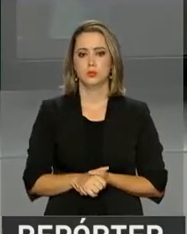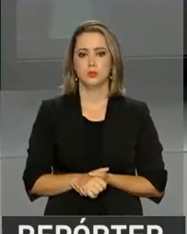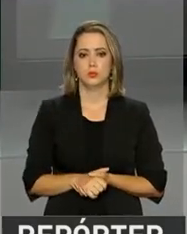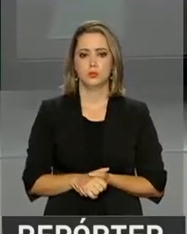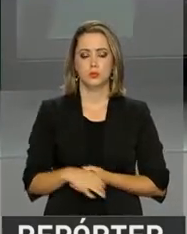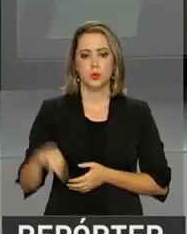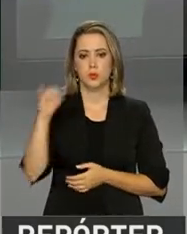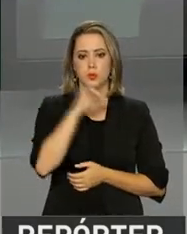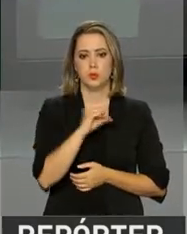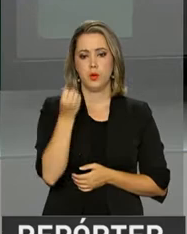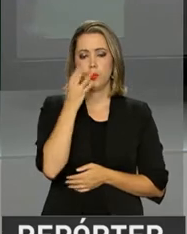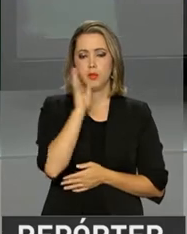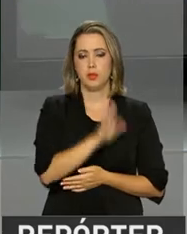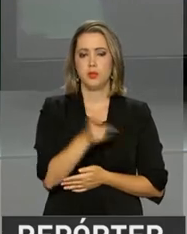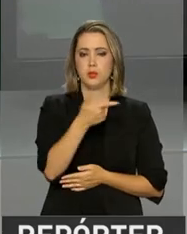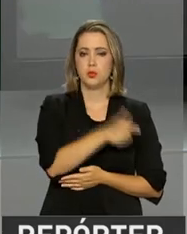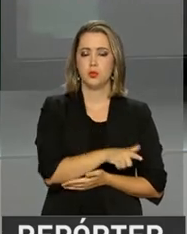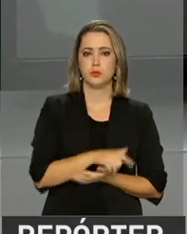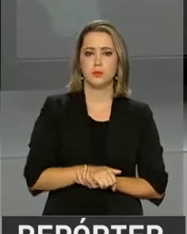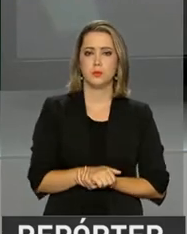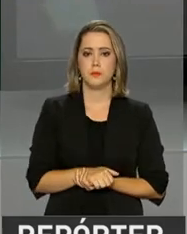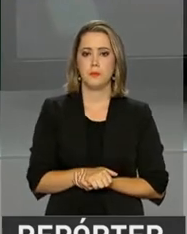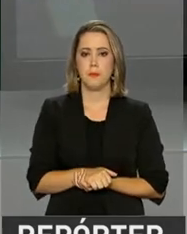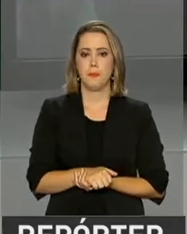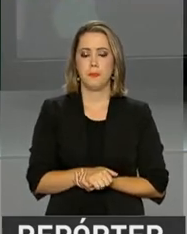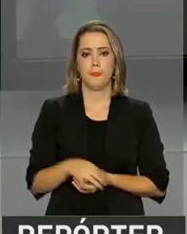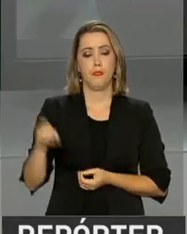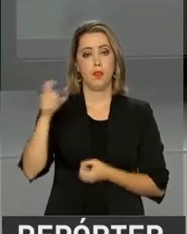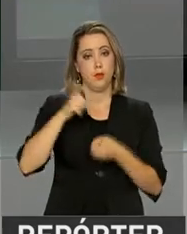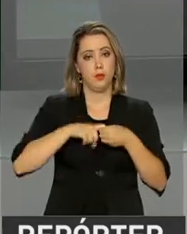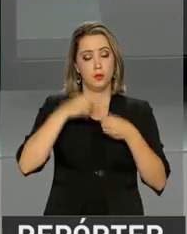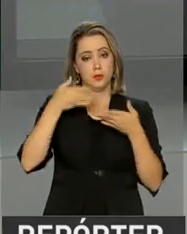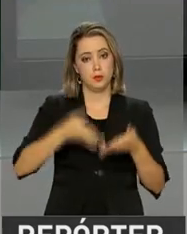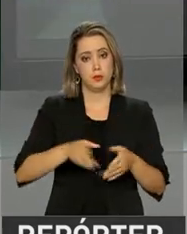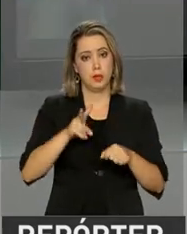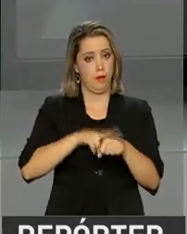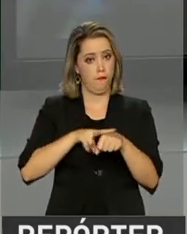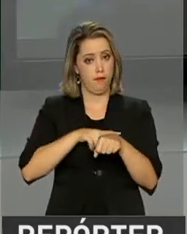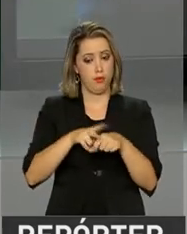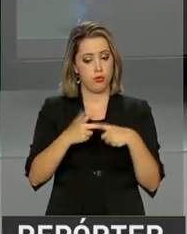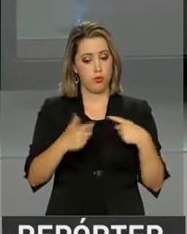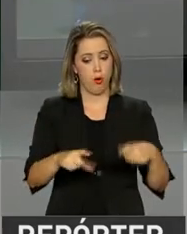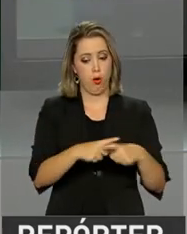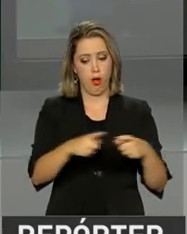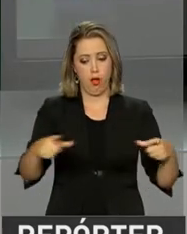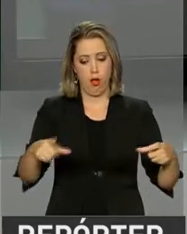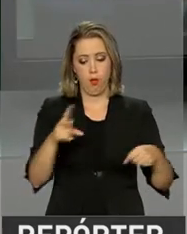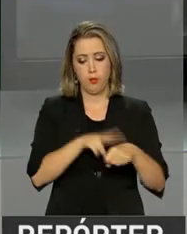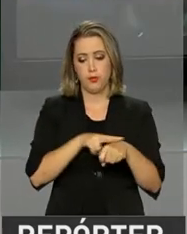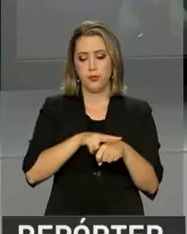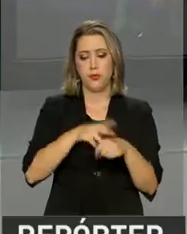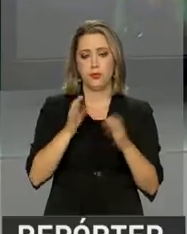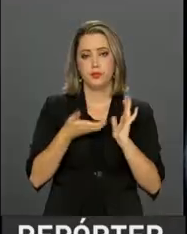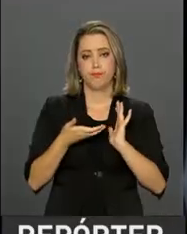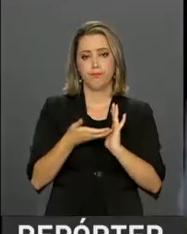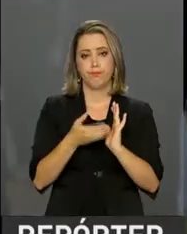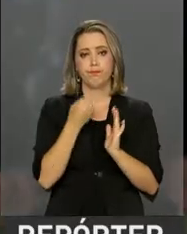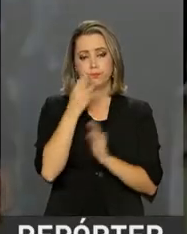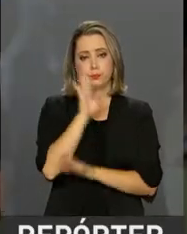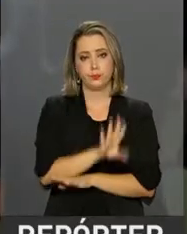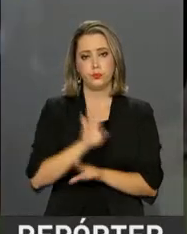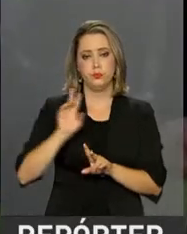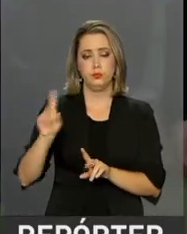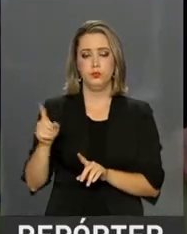deputados olá paulo boa tarde mais uma vez votamos aqui salão verde da câmara boa tarde roberto boa tarde a todos que nos assistem na